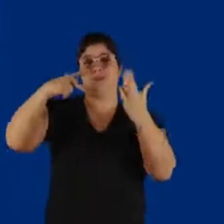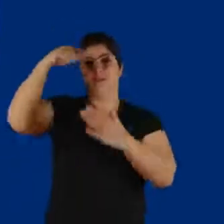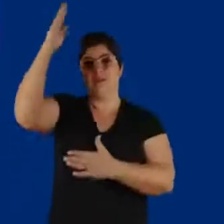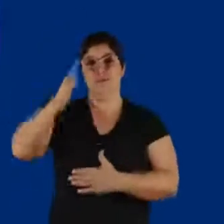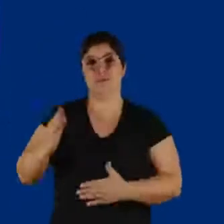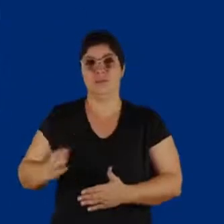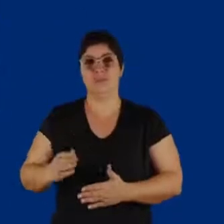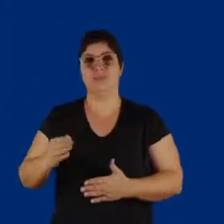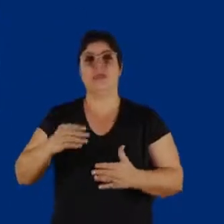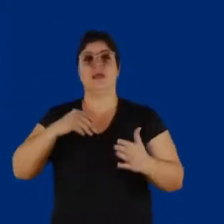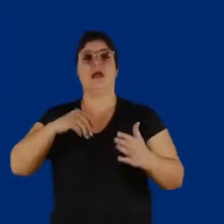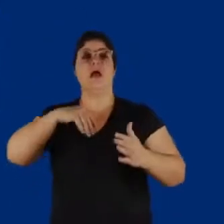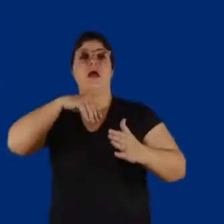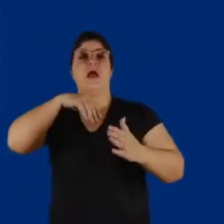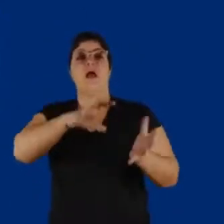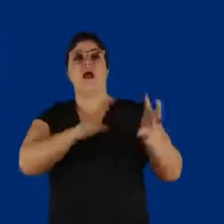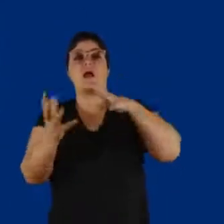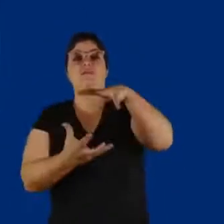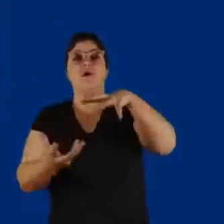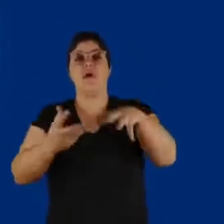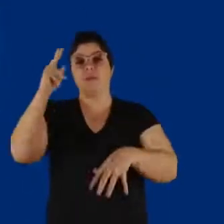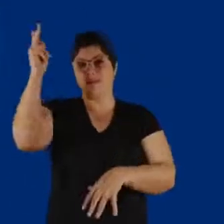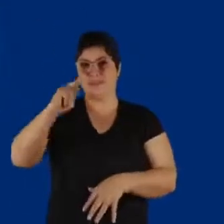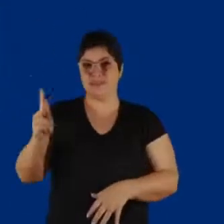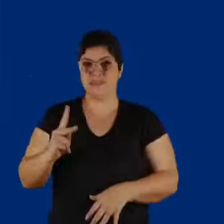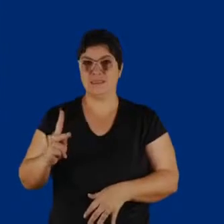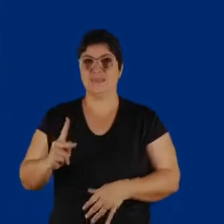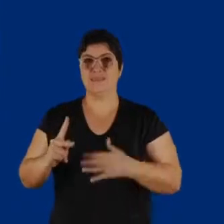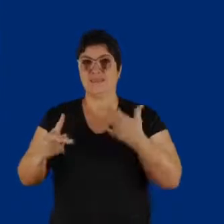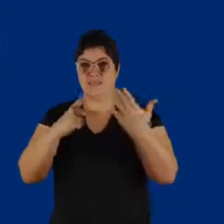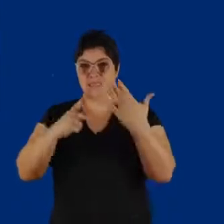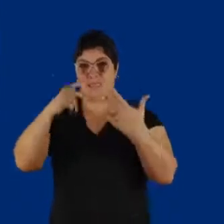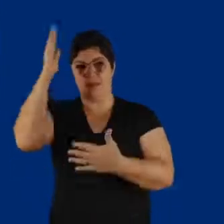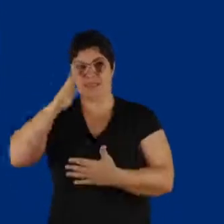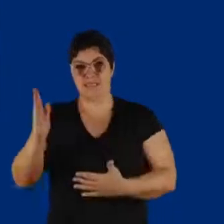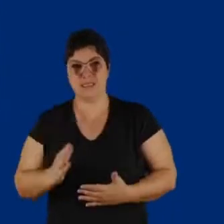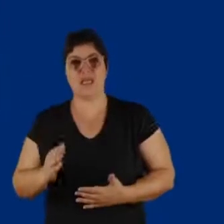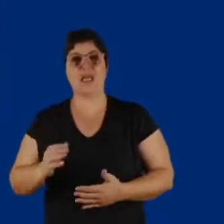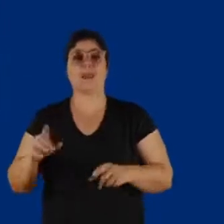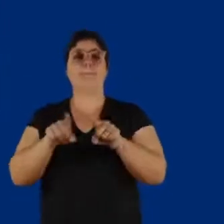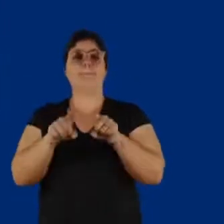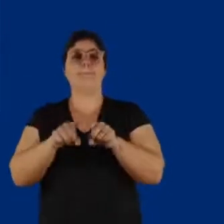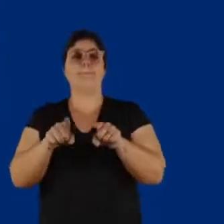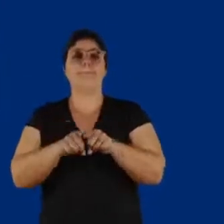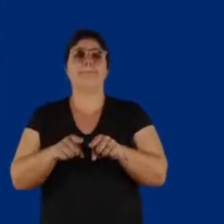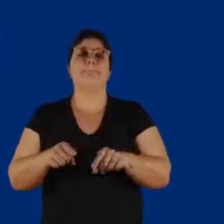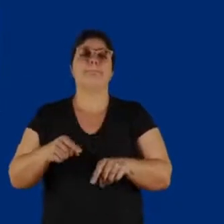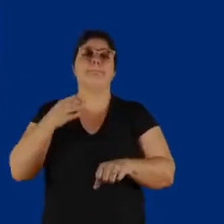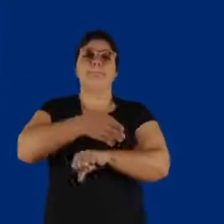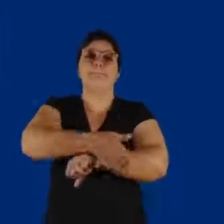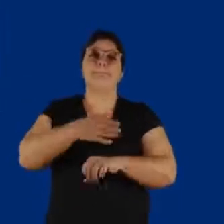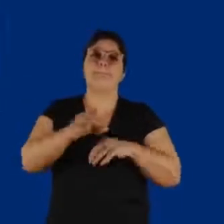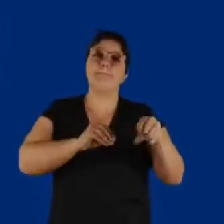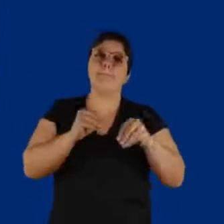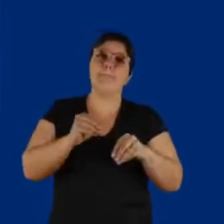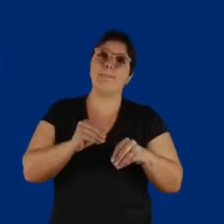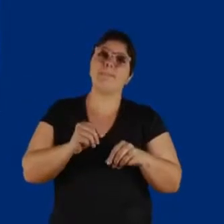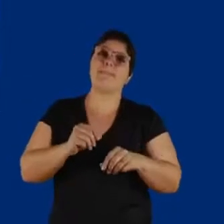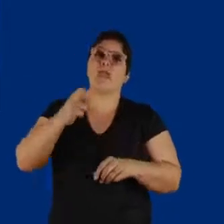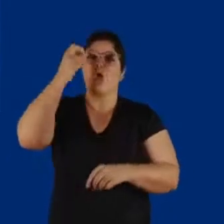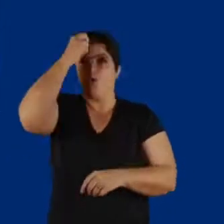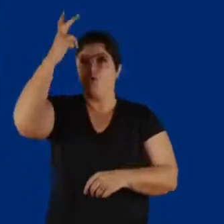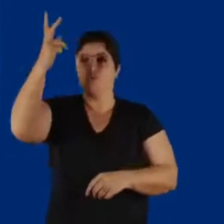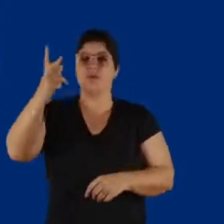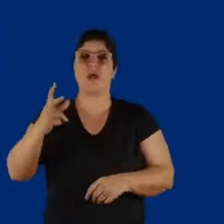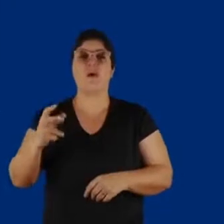cultural, onde a pessoa é tratada com pedagogias dialógicas e é apoiada no sentido do seu desenvolvimento,